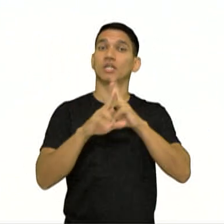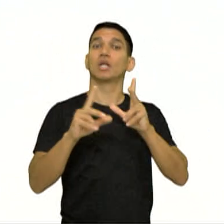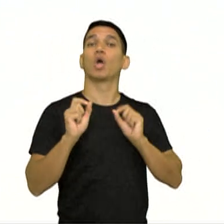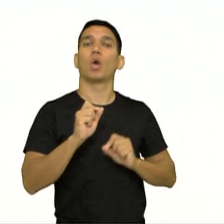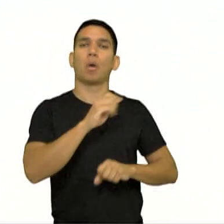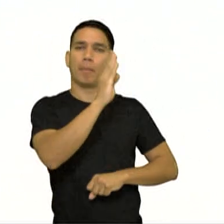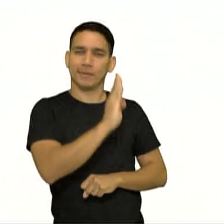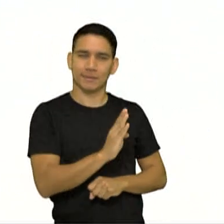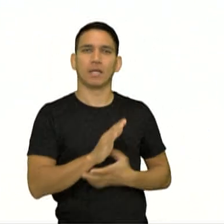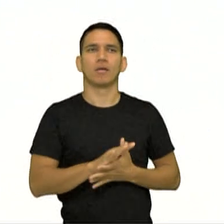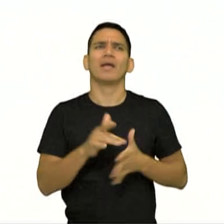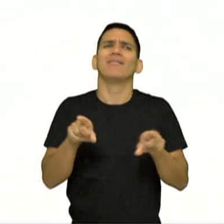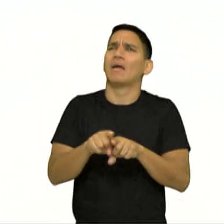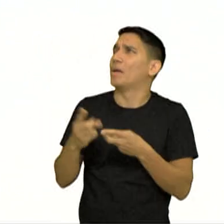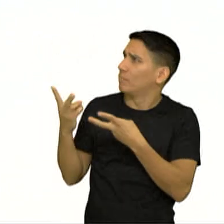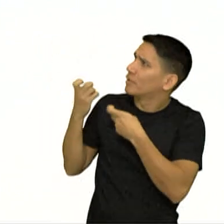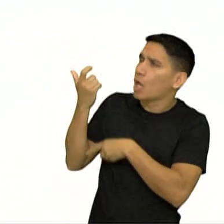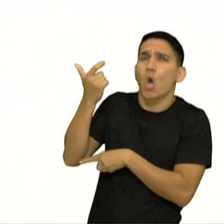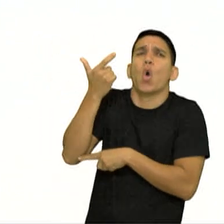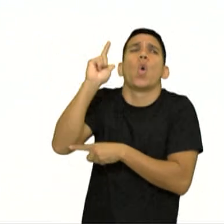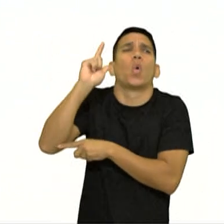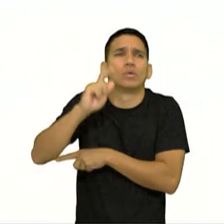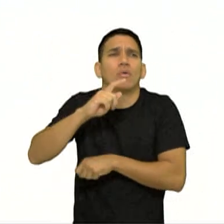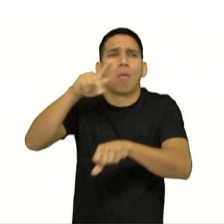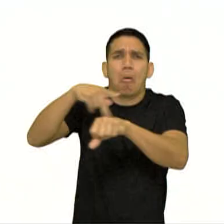países pouco religiosos, né, em outras